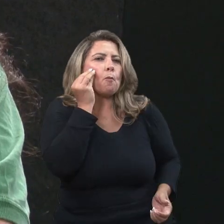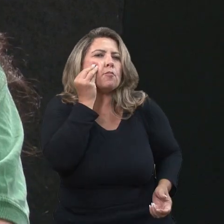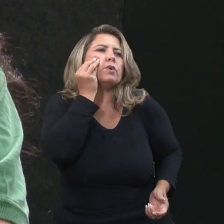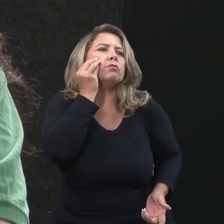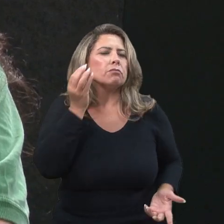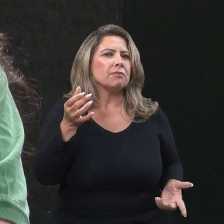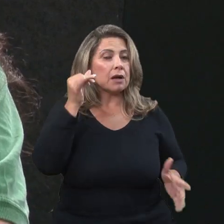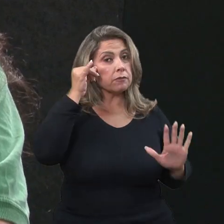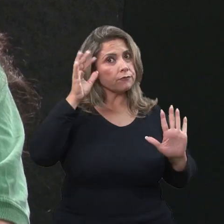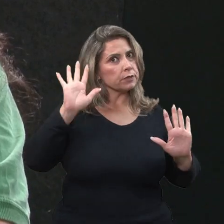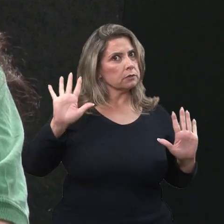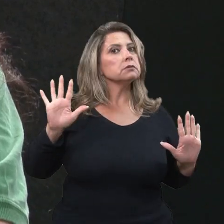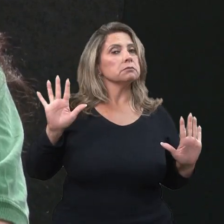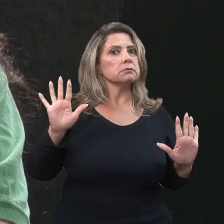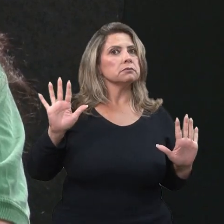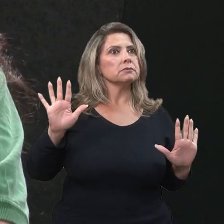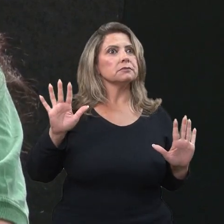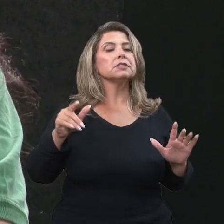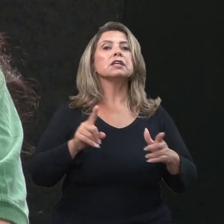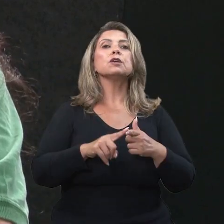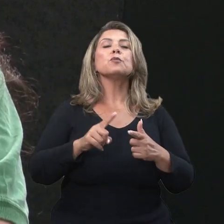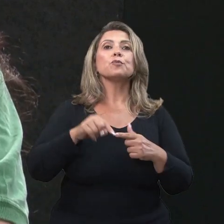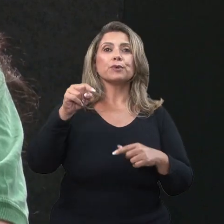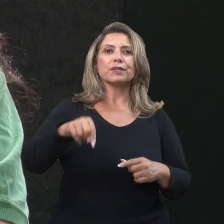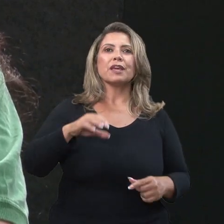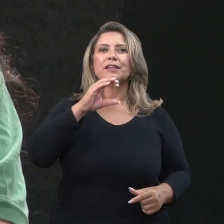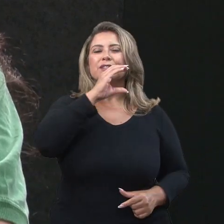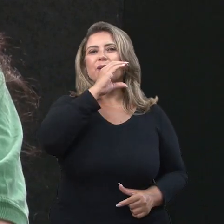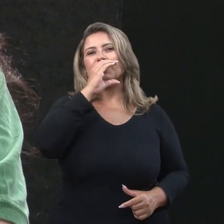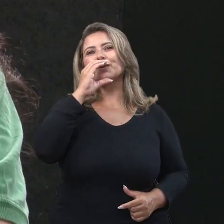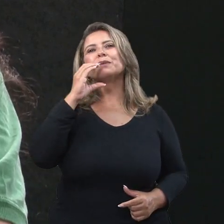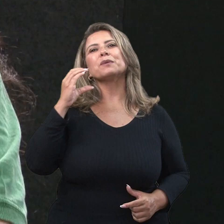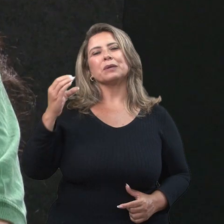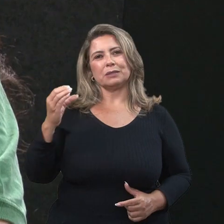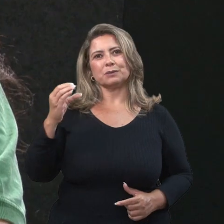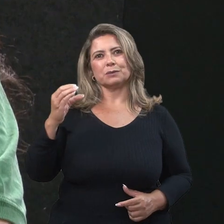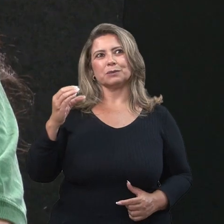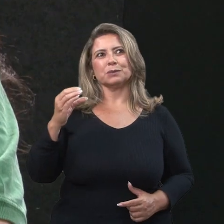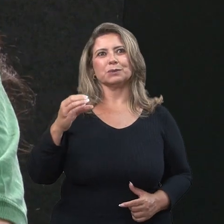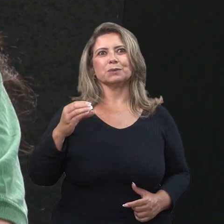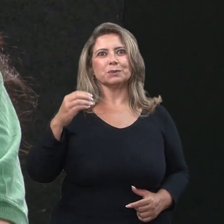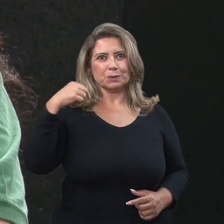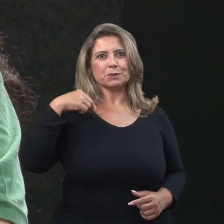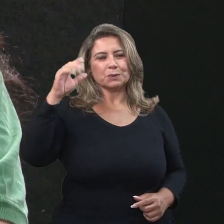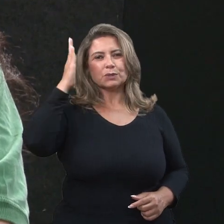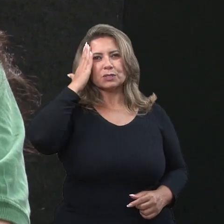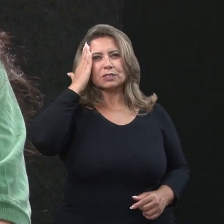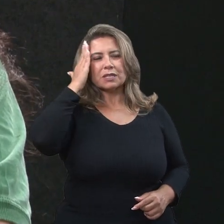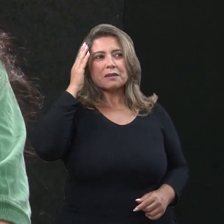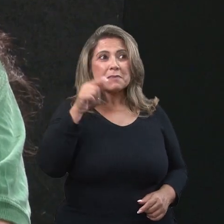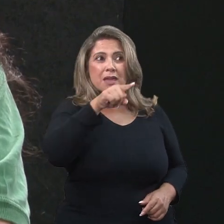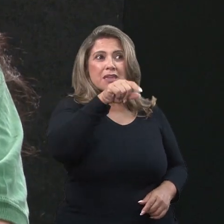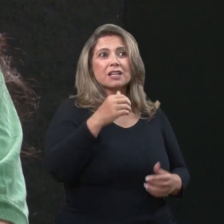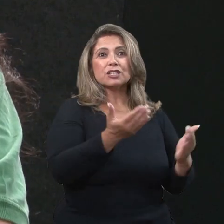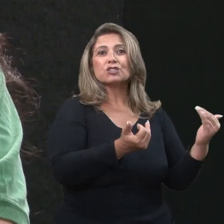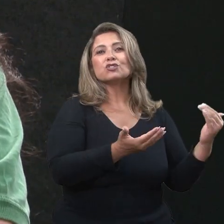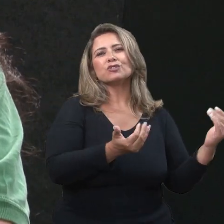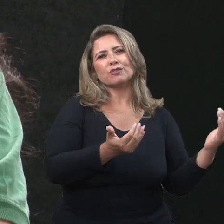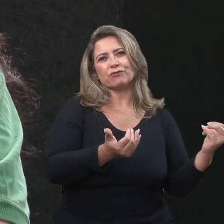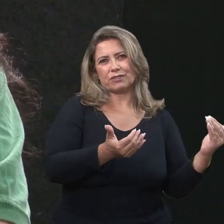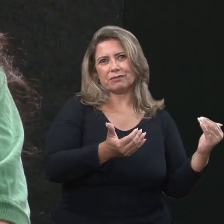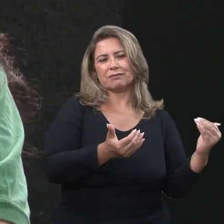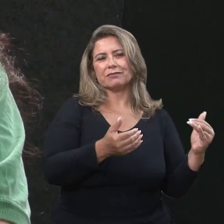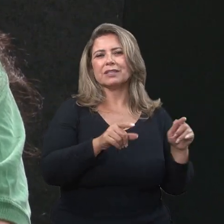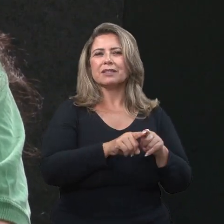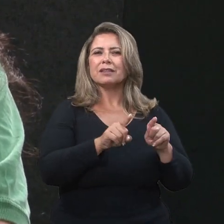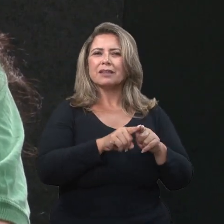né? Lembrando sempre que somos os adultos das relações, principalmente quando estamos lidando com adolescentes, né? E aí o Daniel pode falar melhor